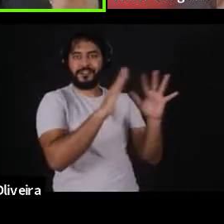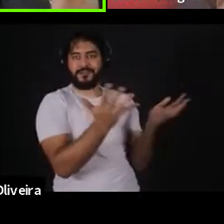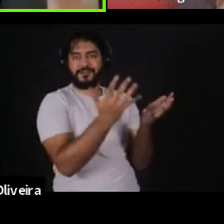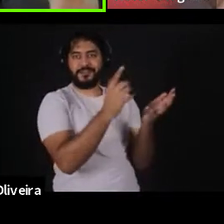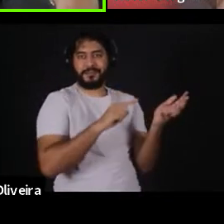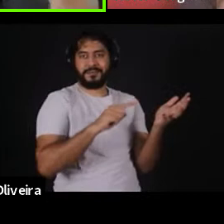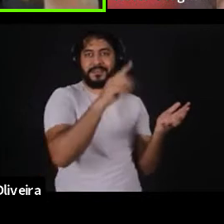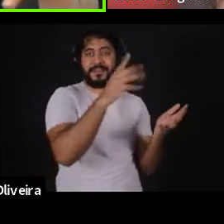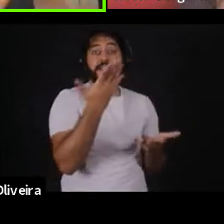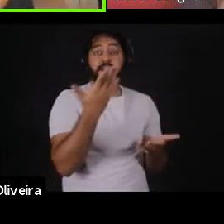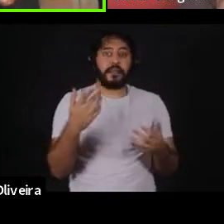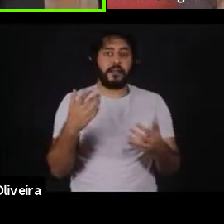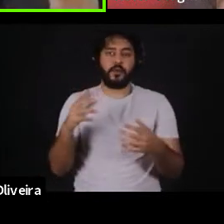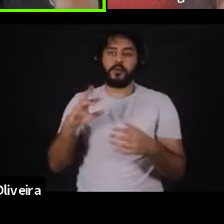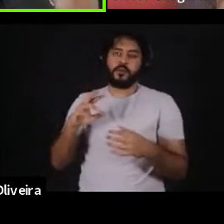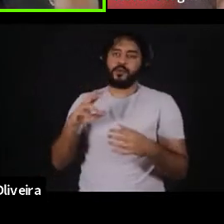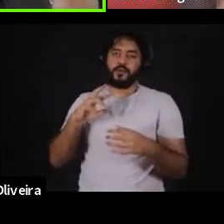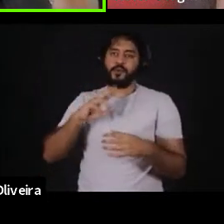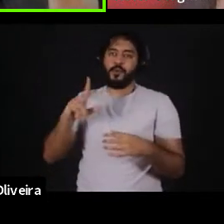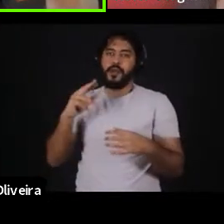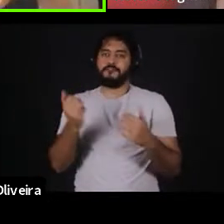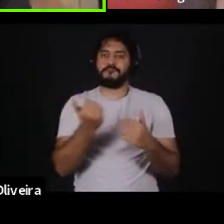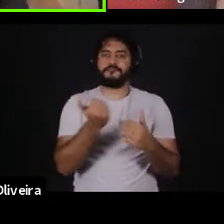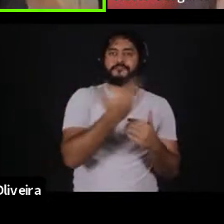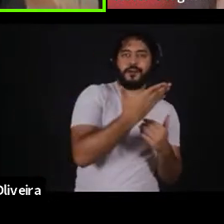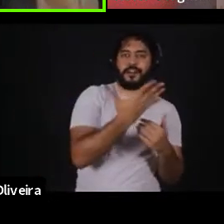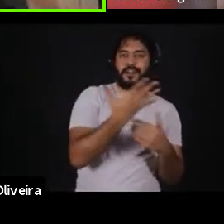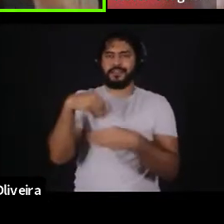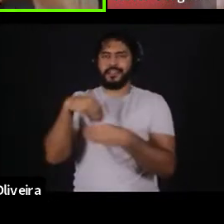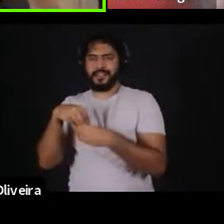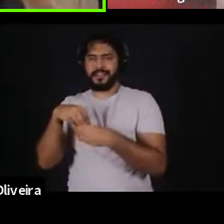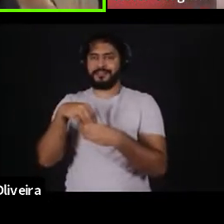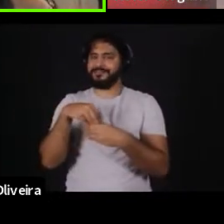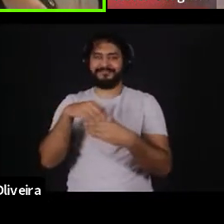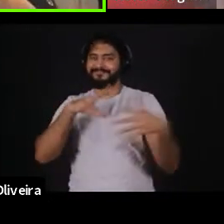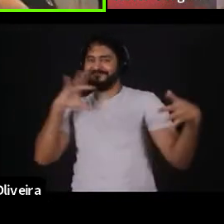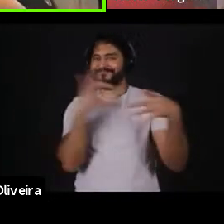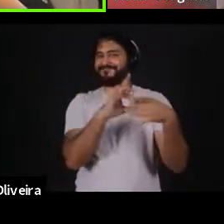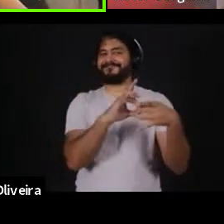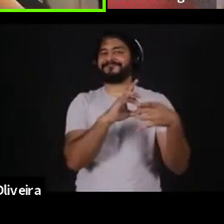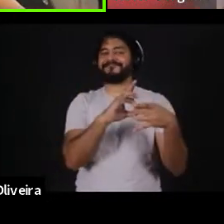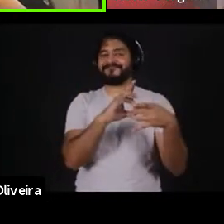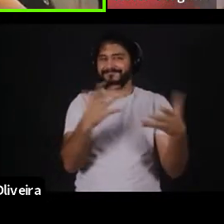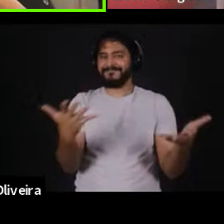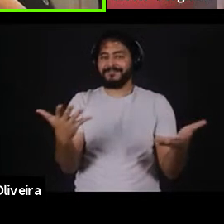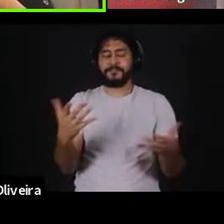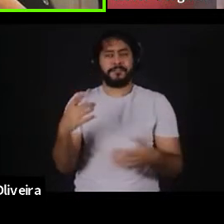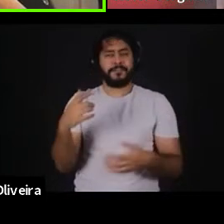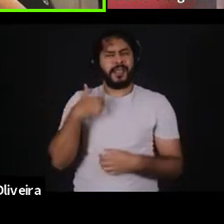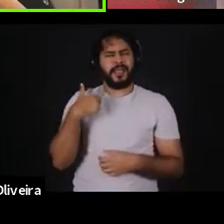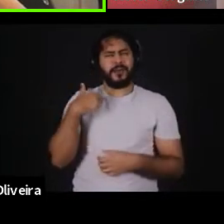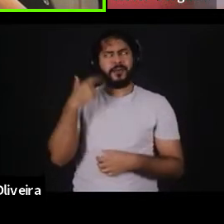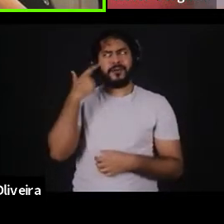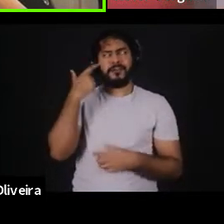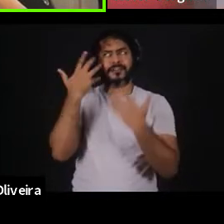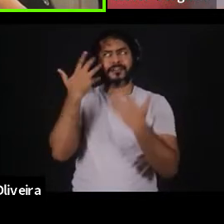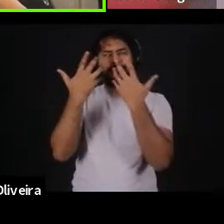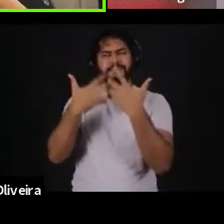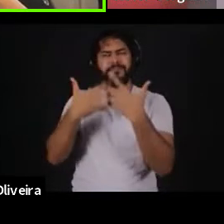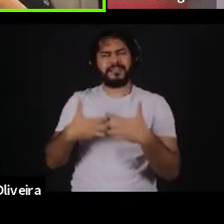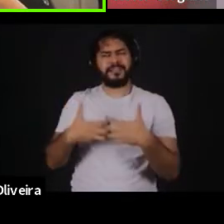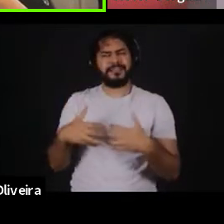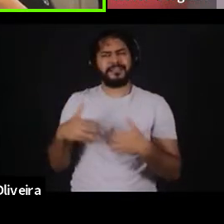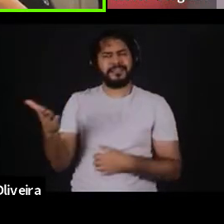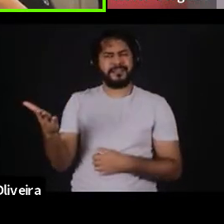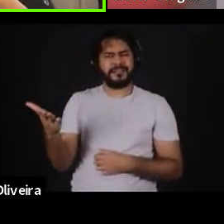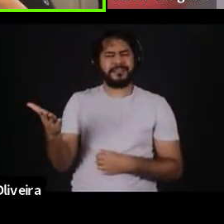existiria tanto um dentro e um fora mais, né? Então, eu fiquei pensando, assim, que estado